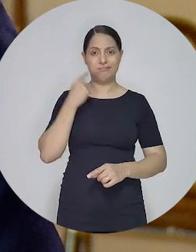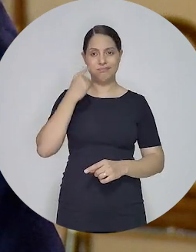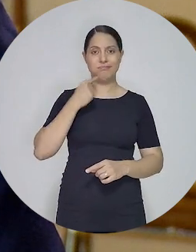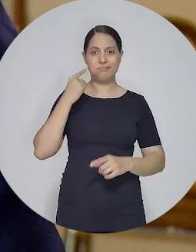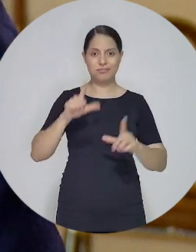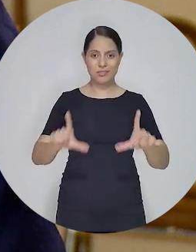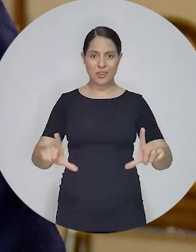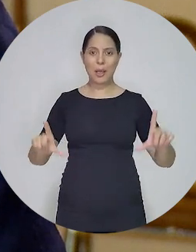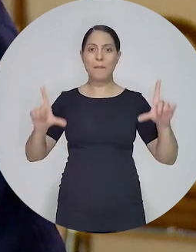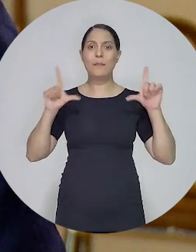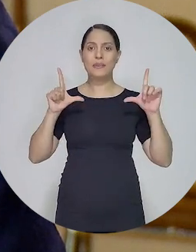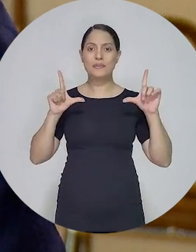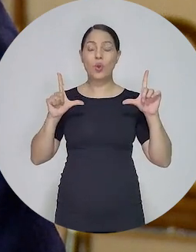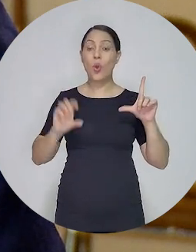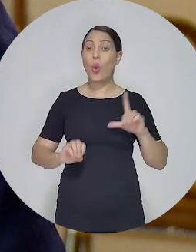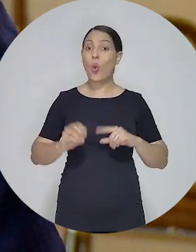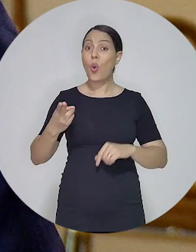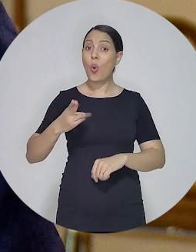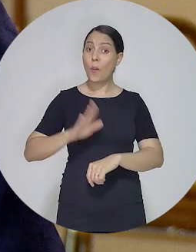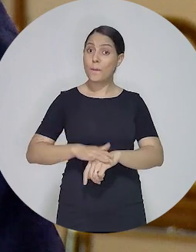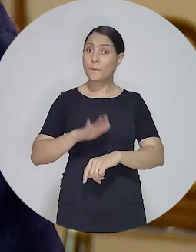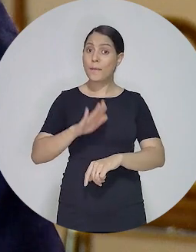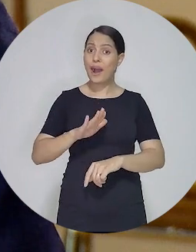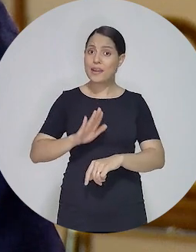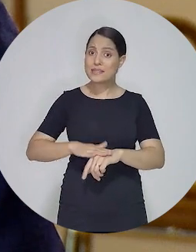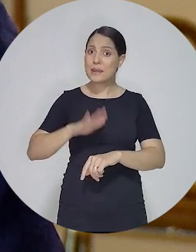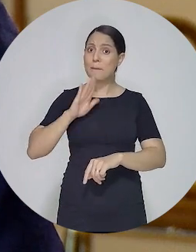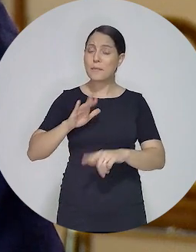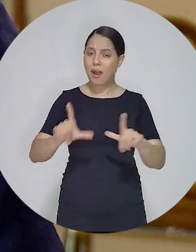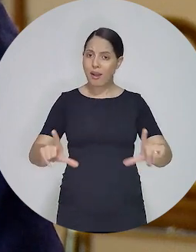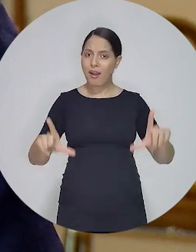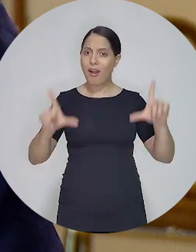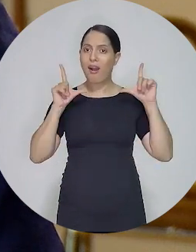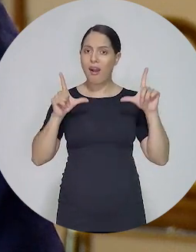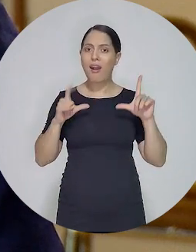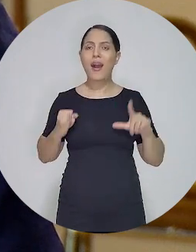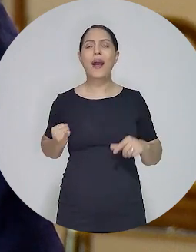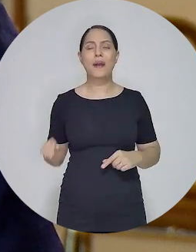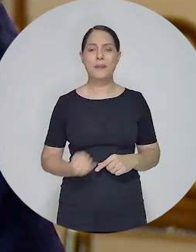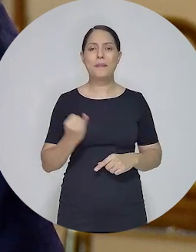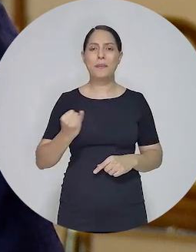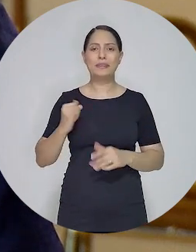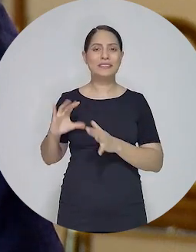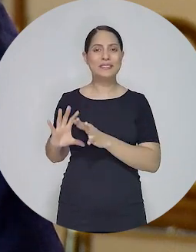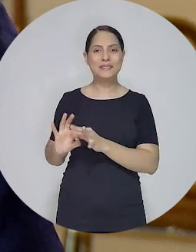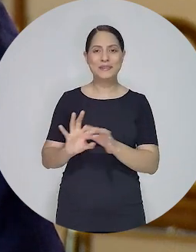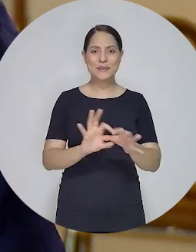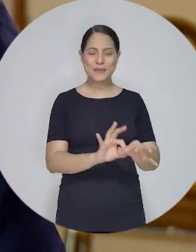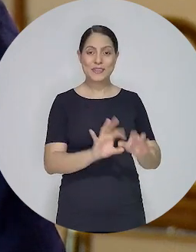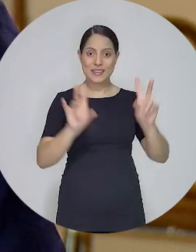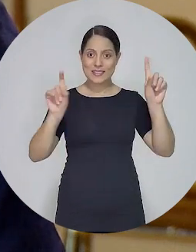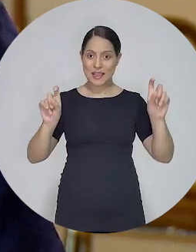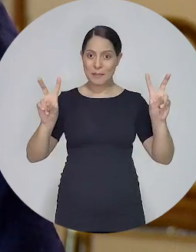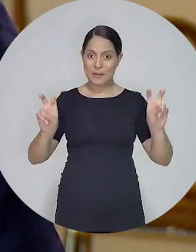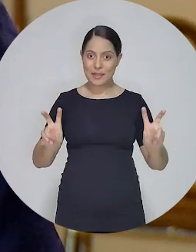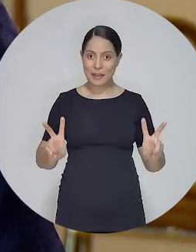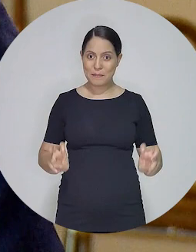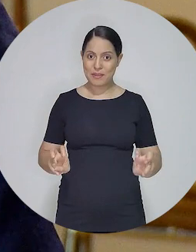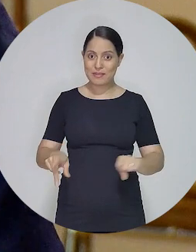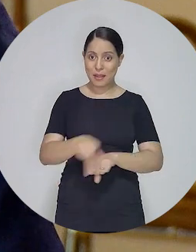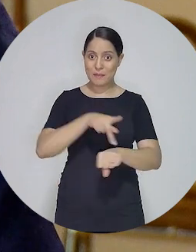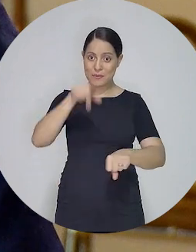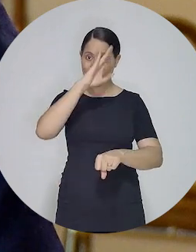advocacia volte a ter protagonismo ou passe a ter cada vez mais protagonismo e relevância nas